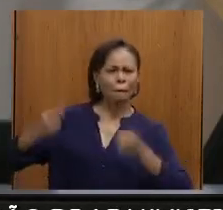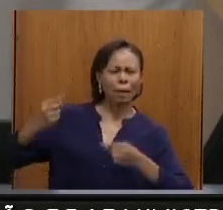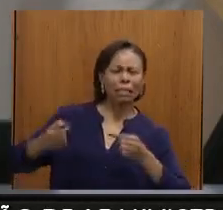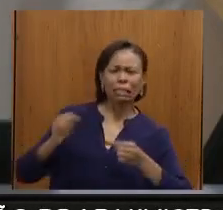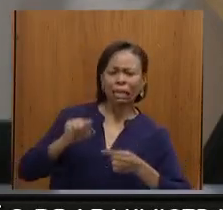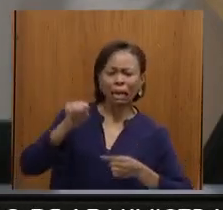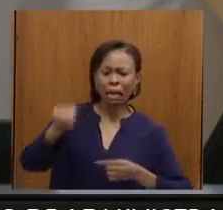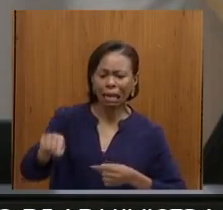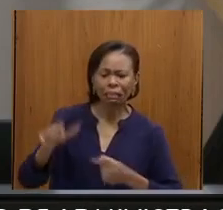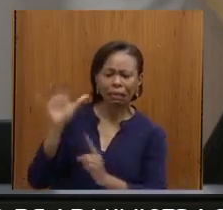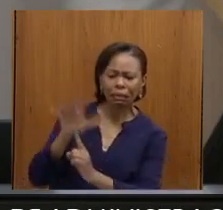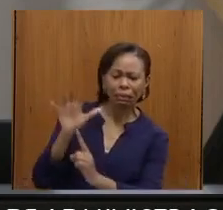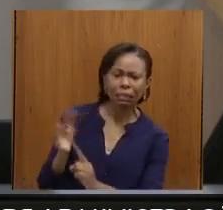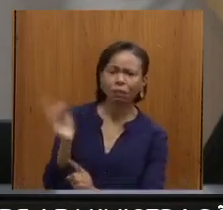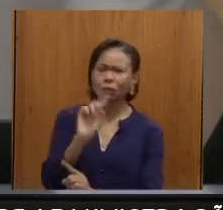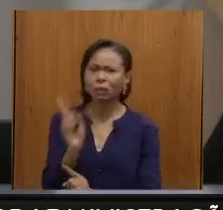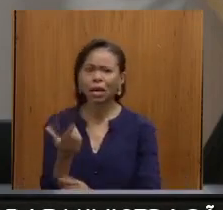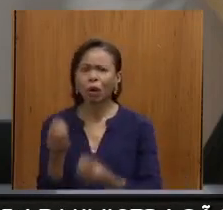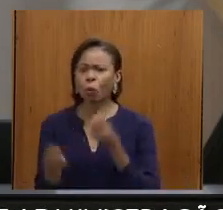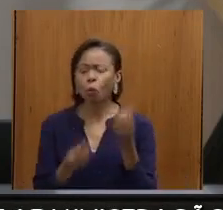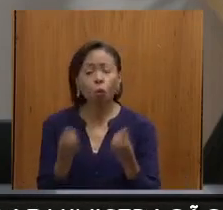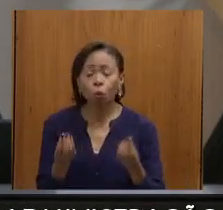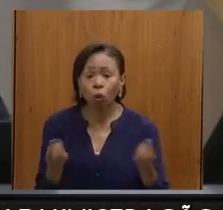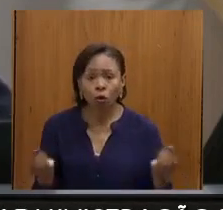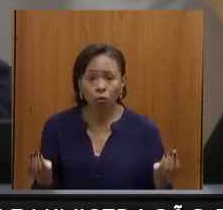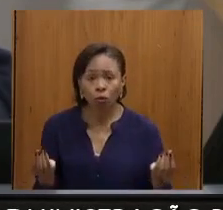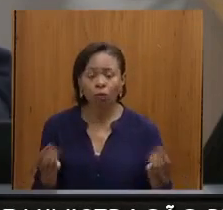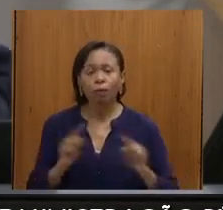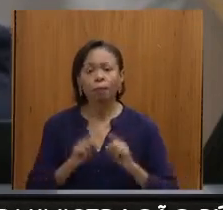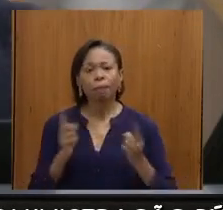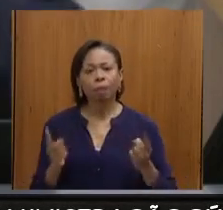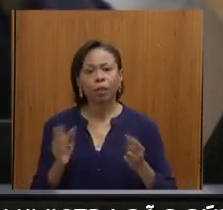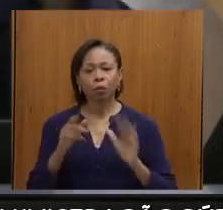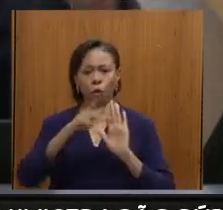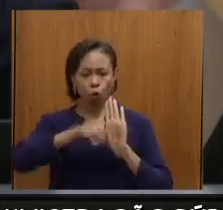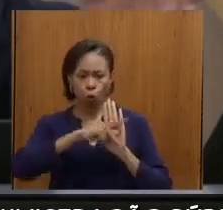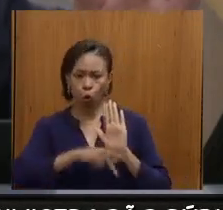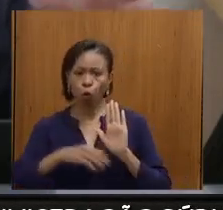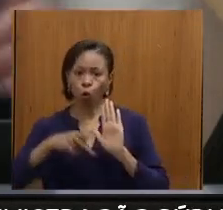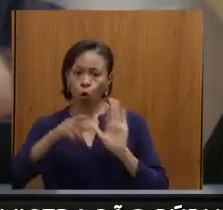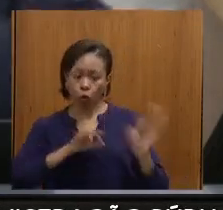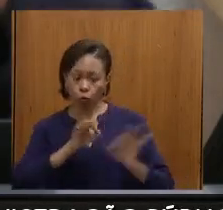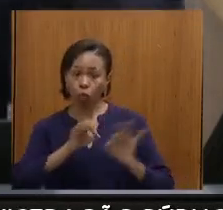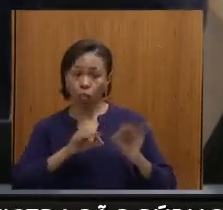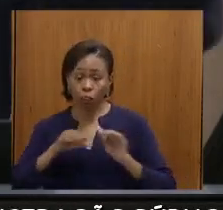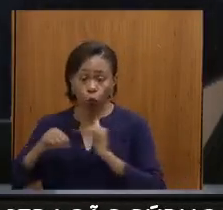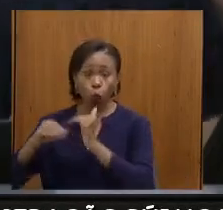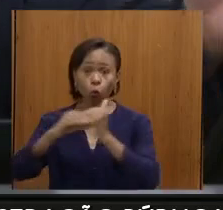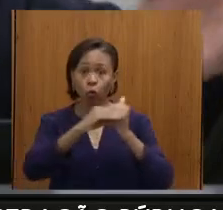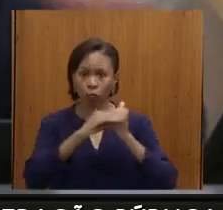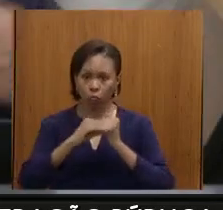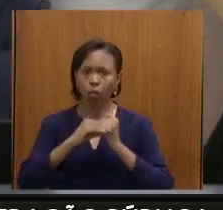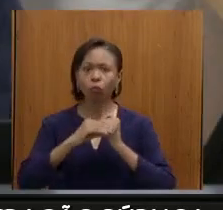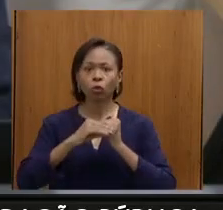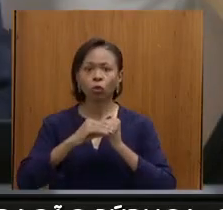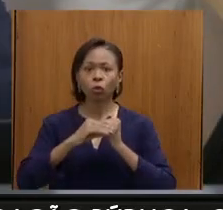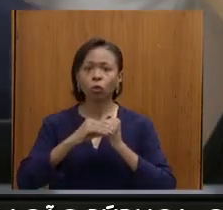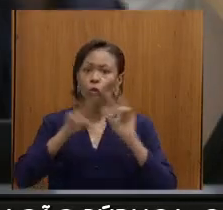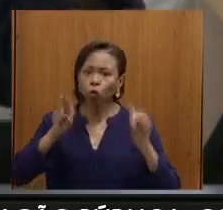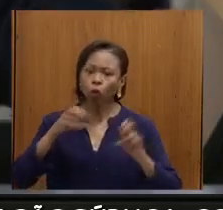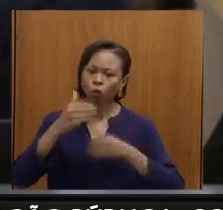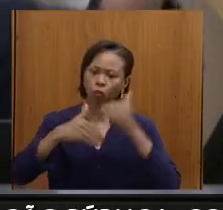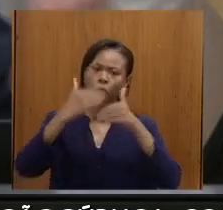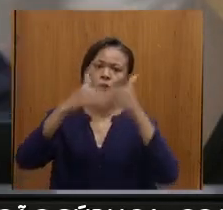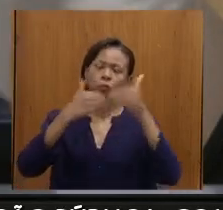atingido, se não foi, quanto que é, mas no que se refere aos projetos coletivos de desenvolvimento, de